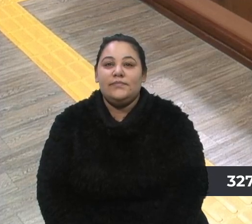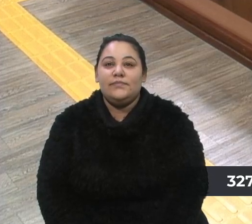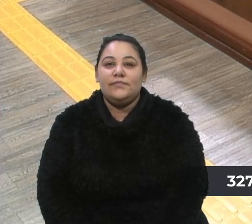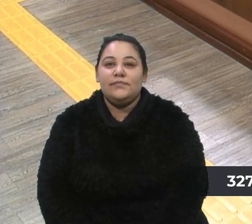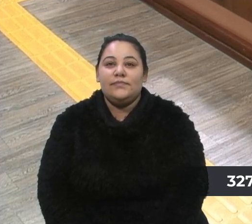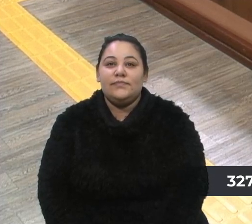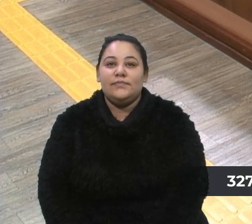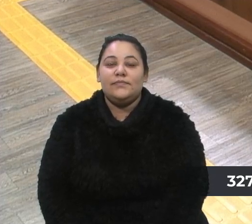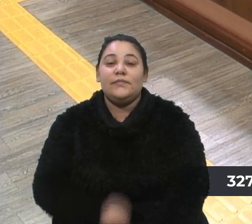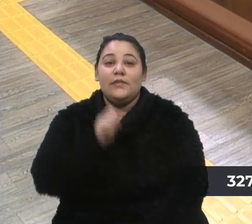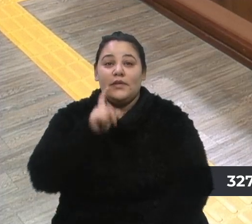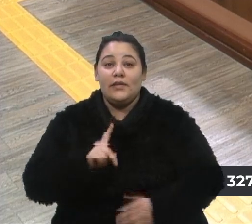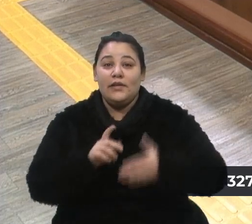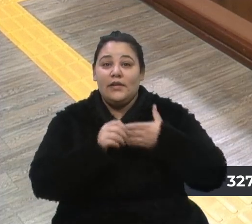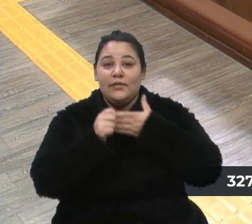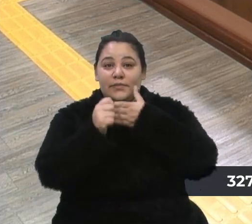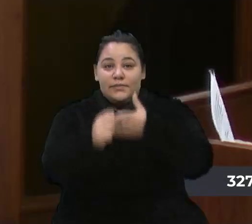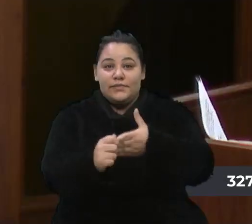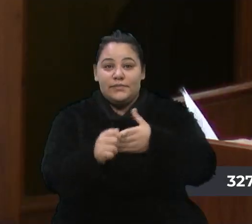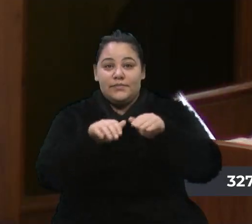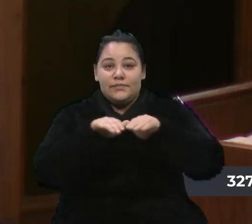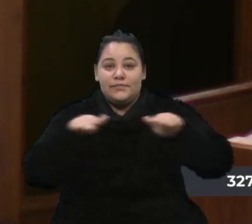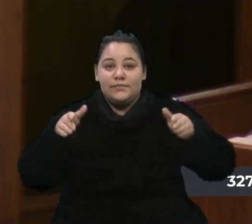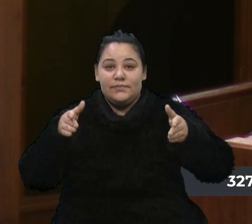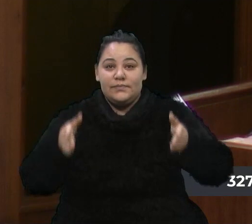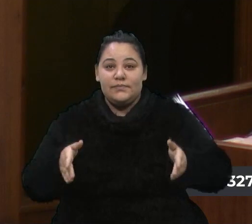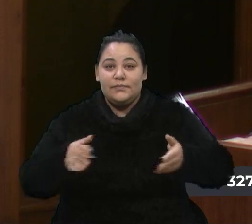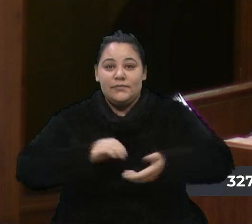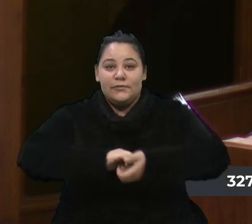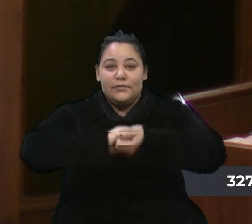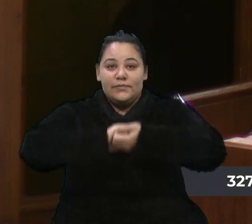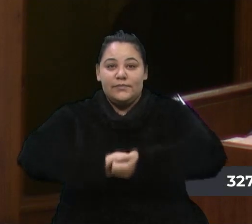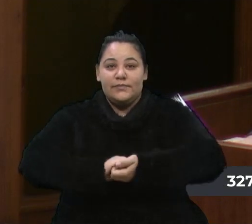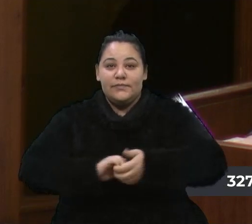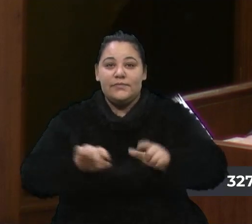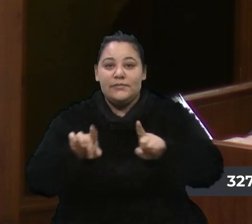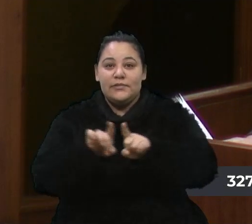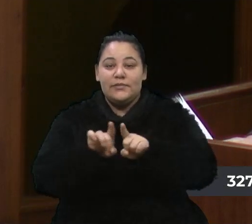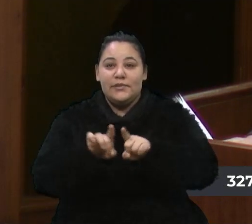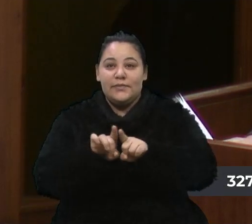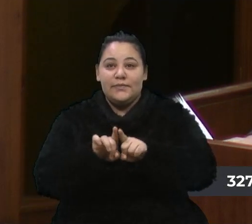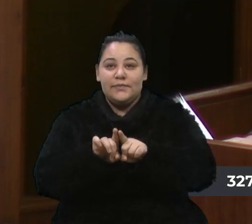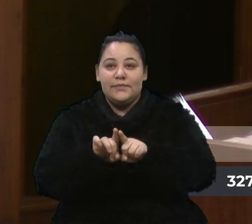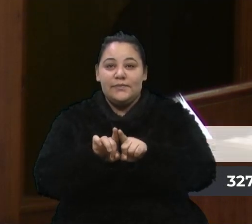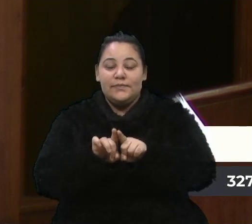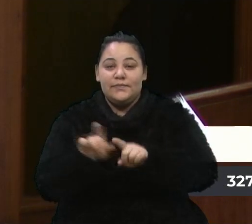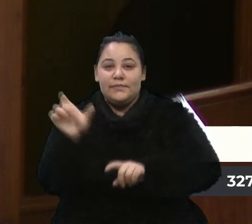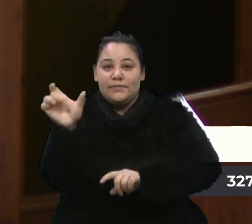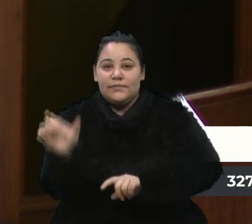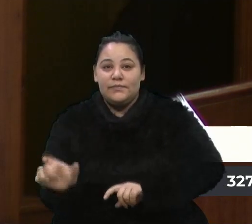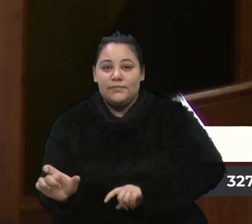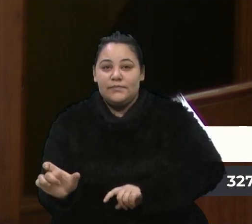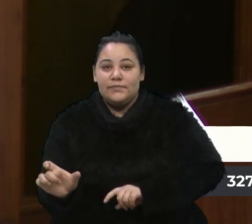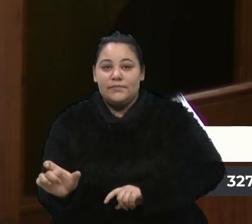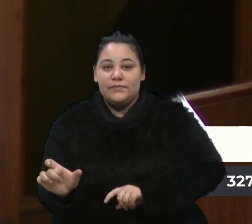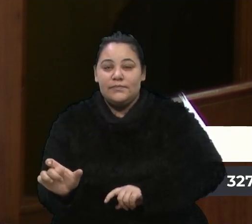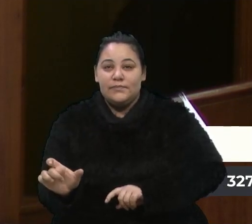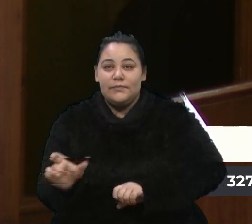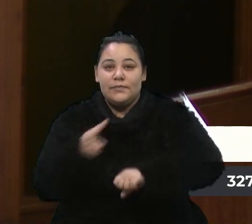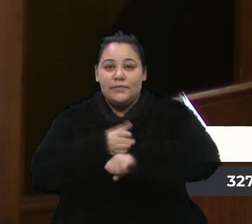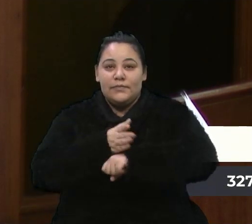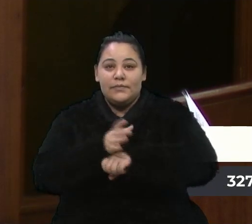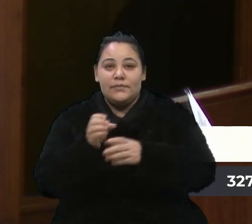Pessoal que acompanha a mesa, cumprimento também o componente e diretor do grupo Alarme